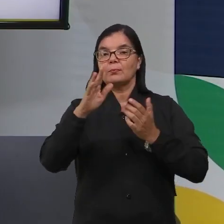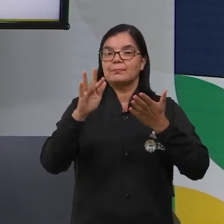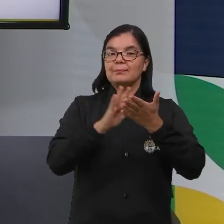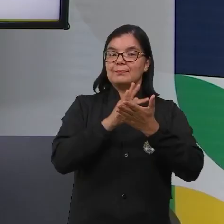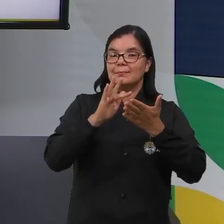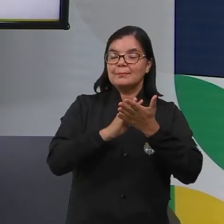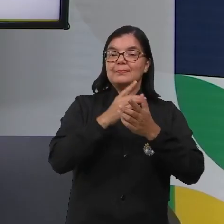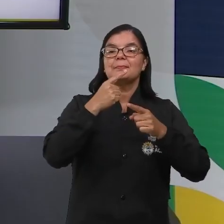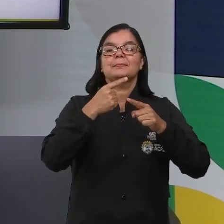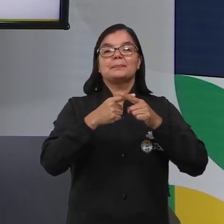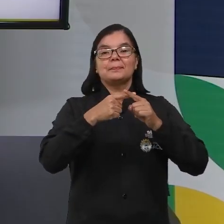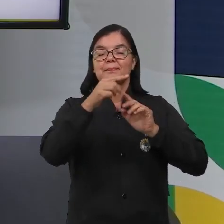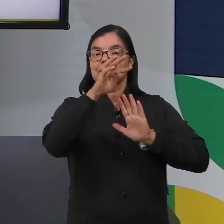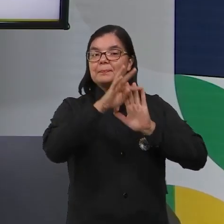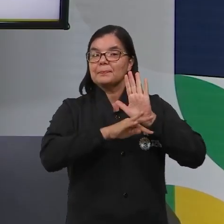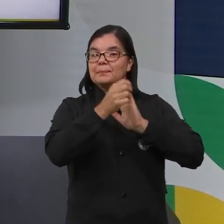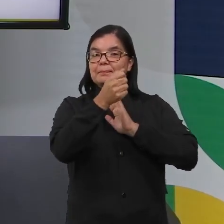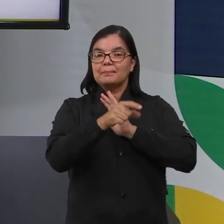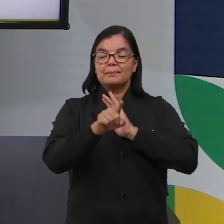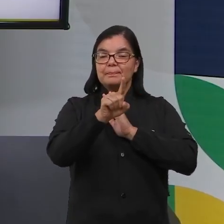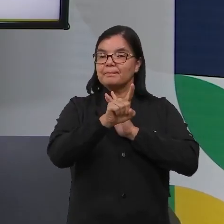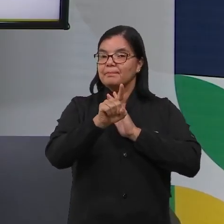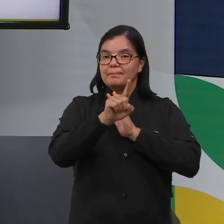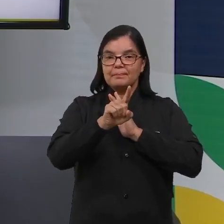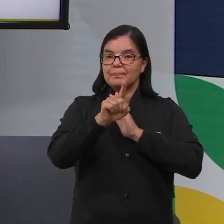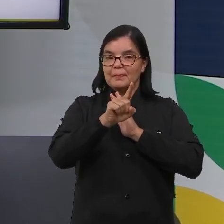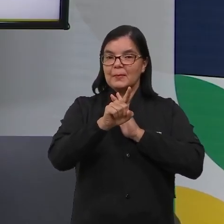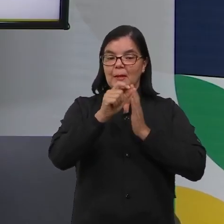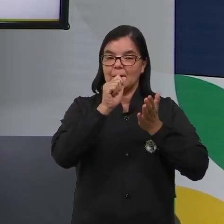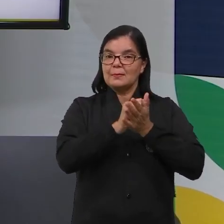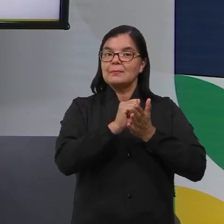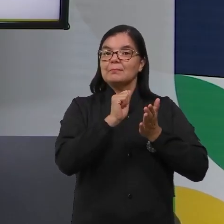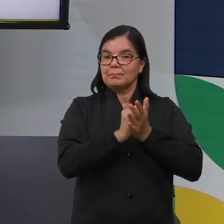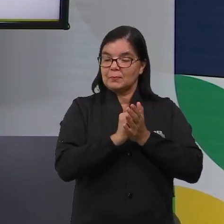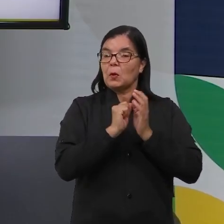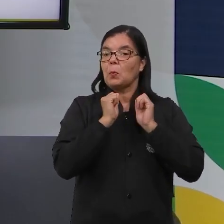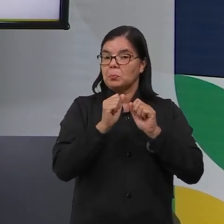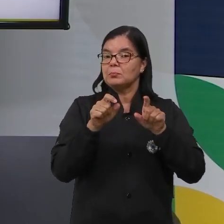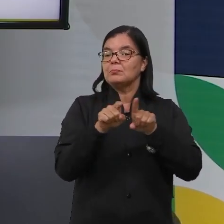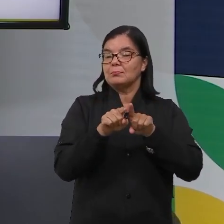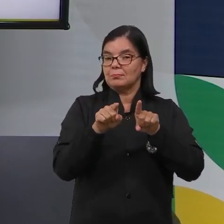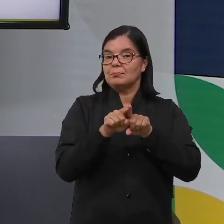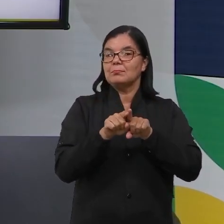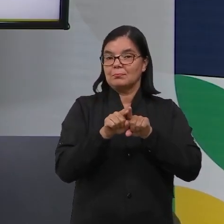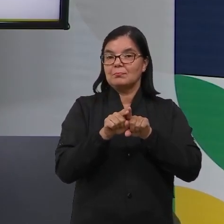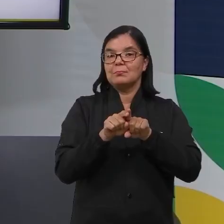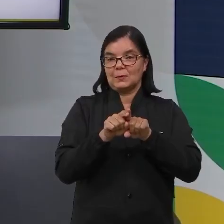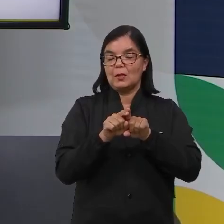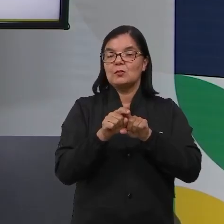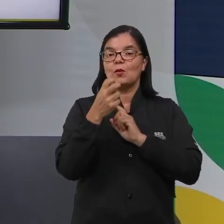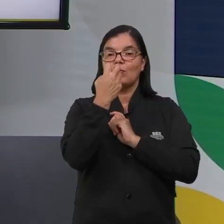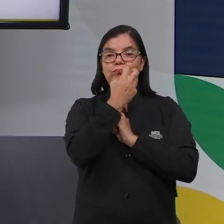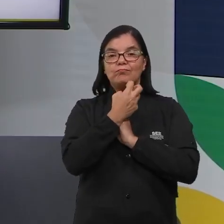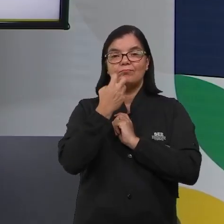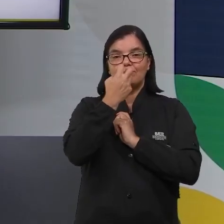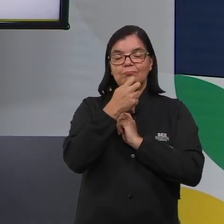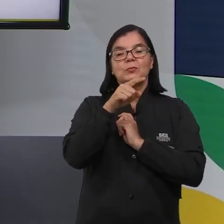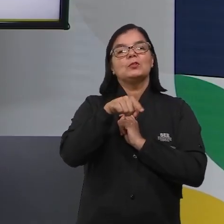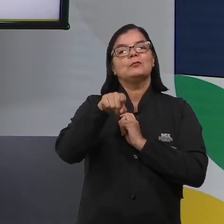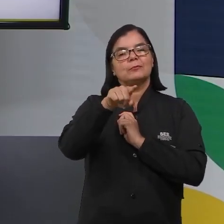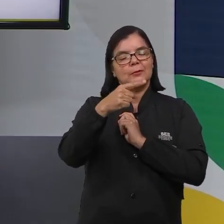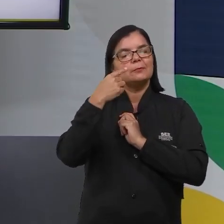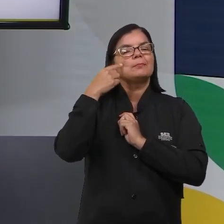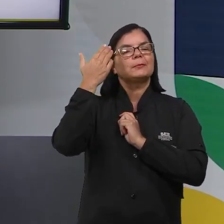Até porque o texto não precisa ser escrito, ele pode também ser oralizado e você